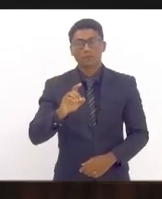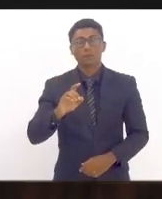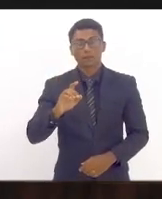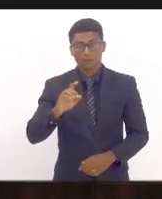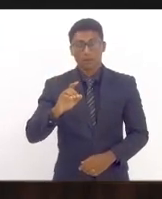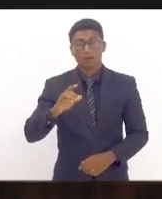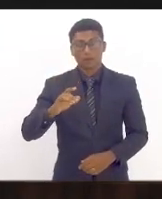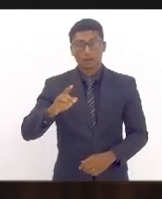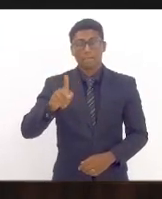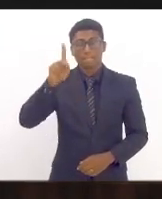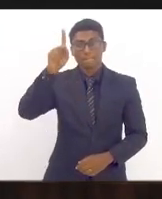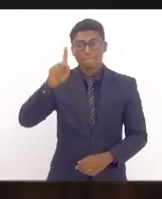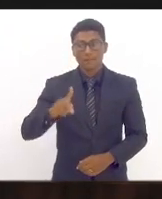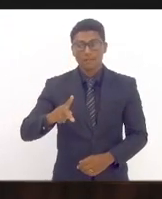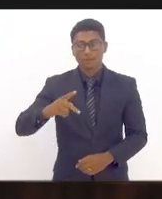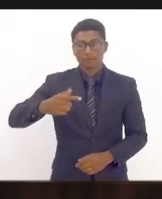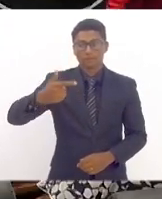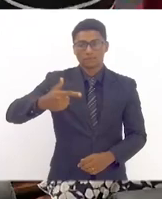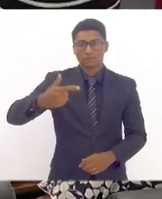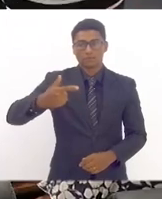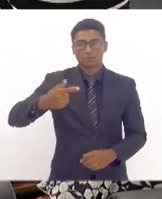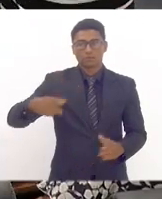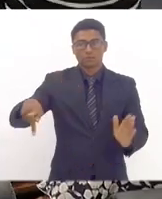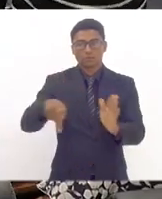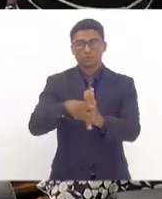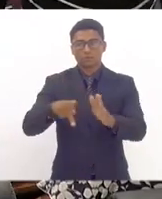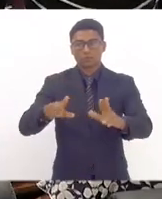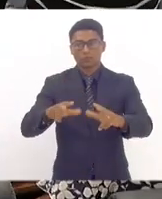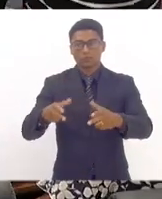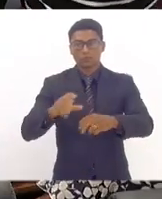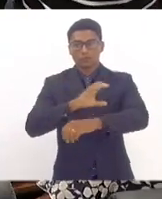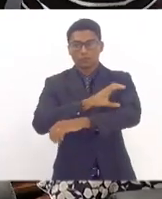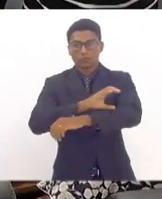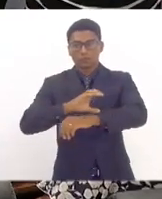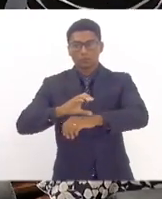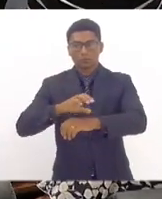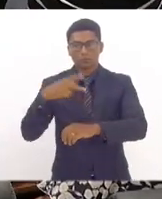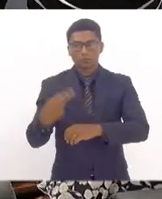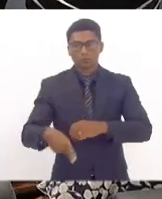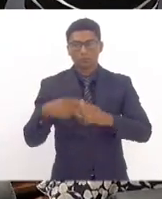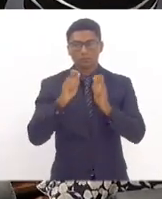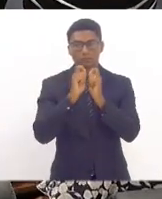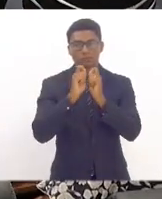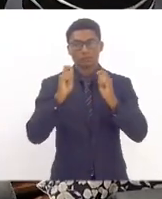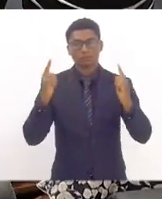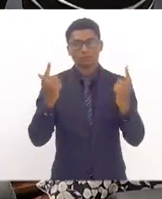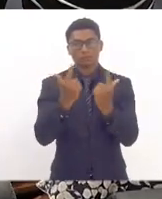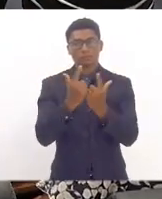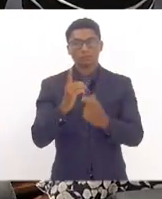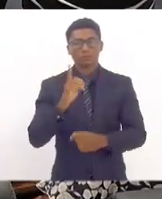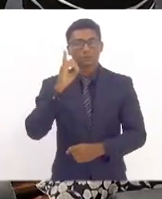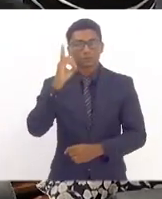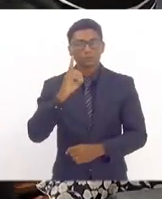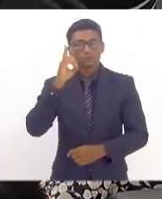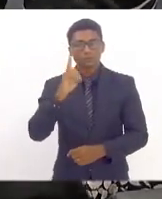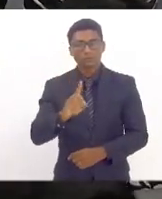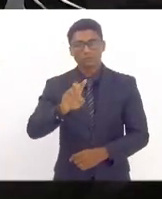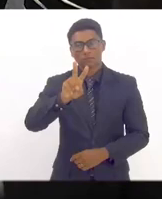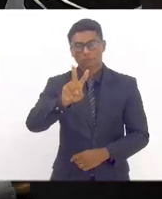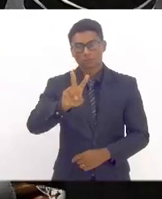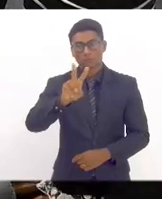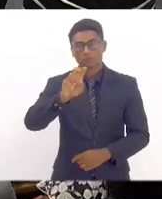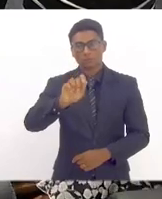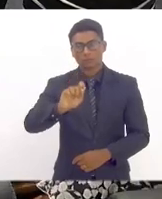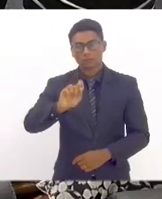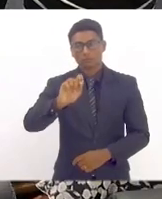presidente da Comissão de cultura da alerj Deputado Valdete Carneiro